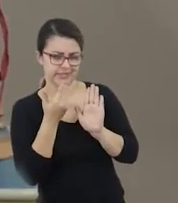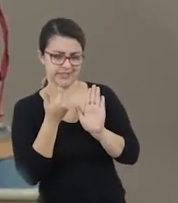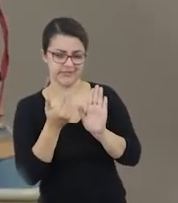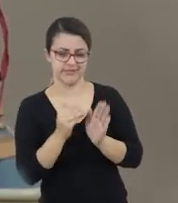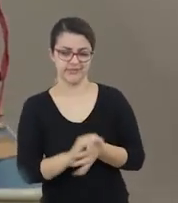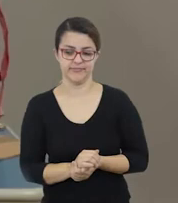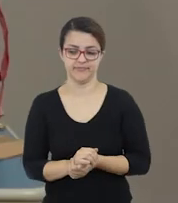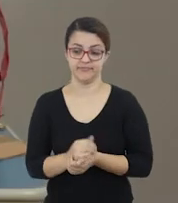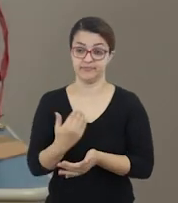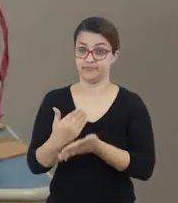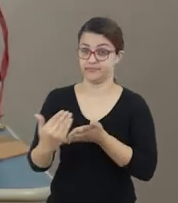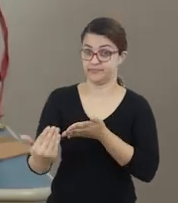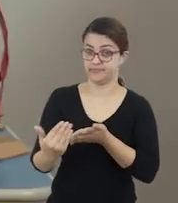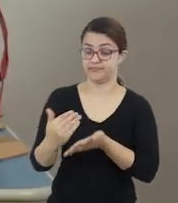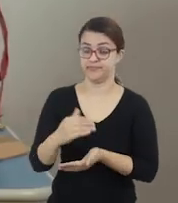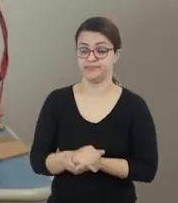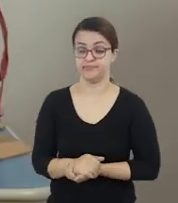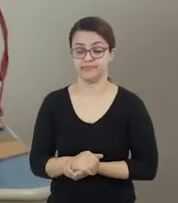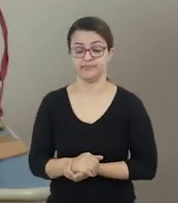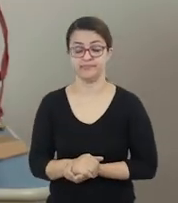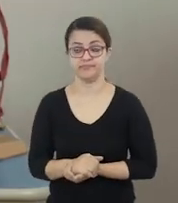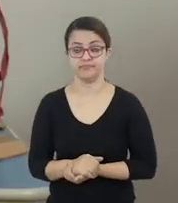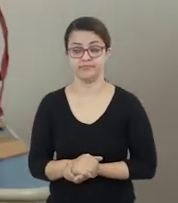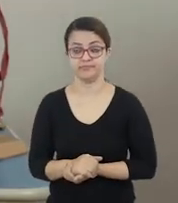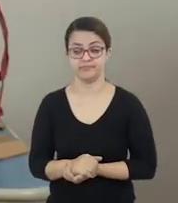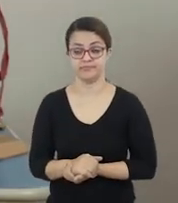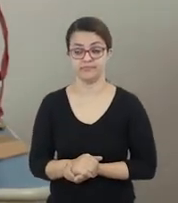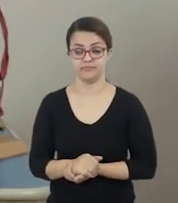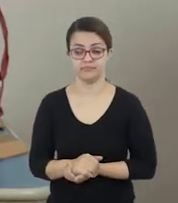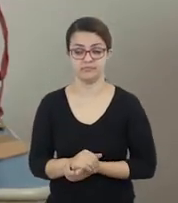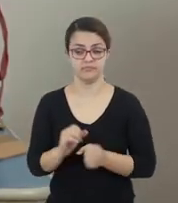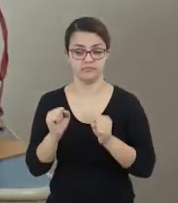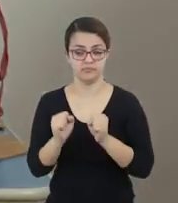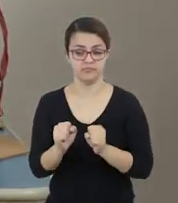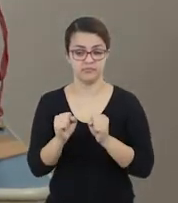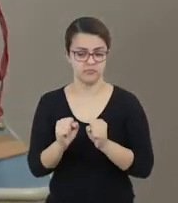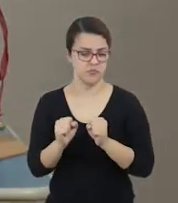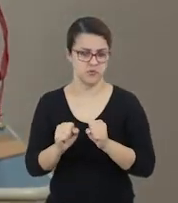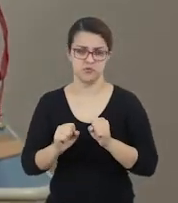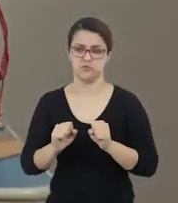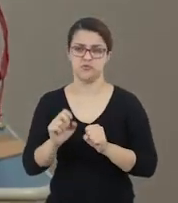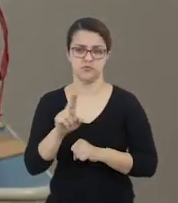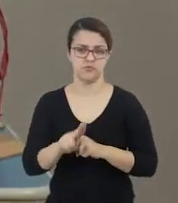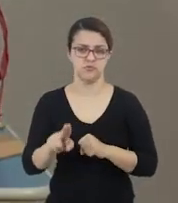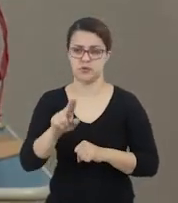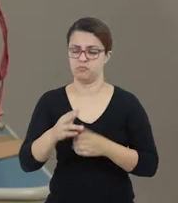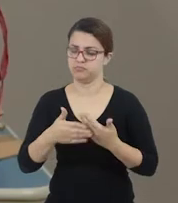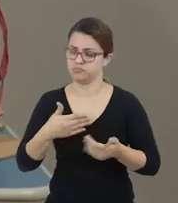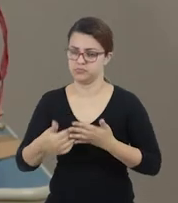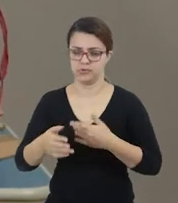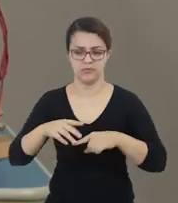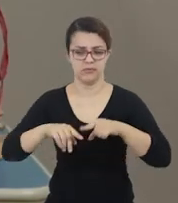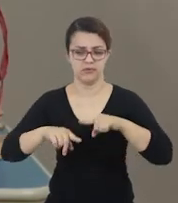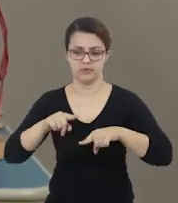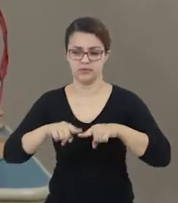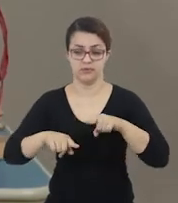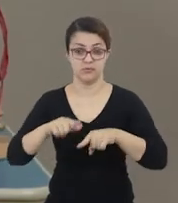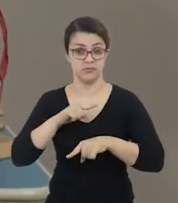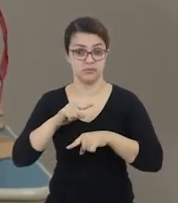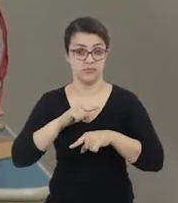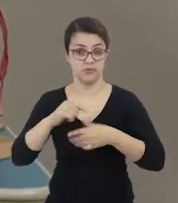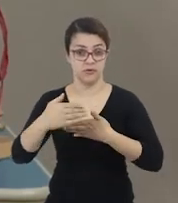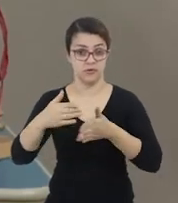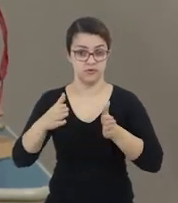tá? Eu vou começar com vocês, que vocês podem estar usando qualquer material. Aqui nós temos o papelão,